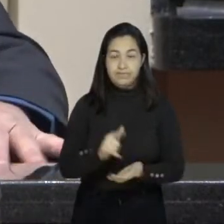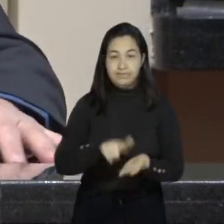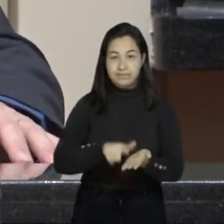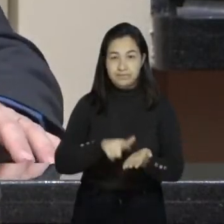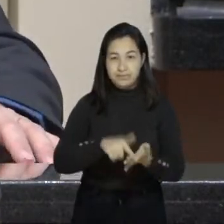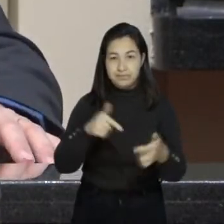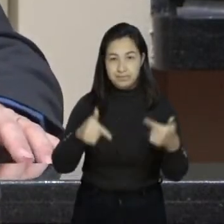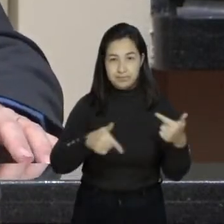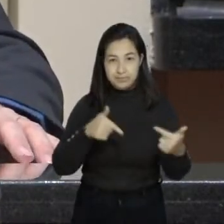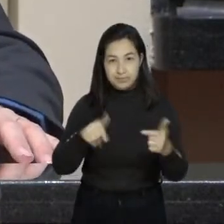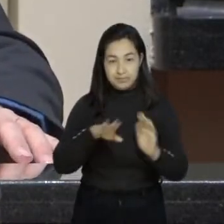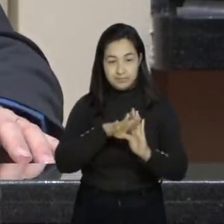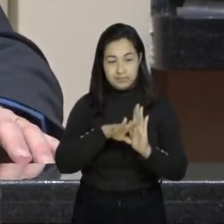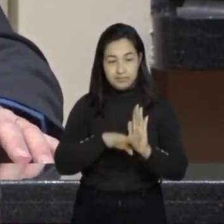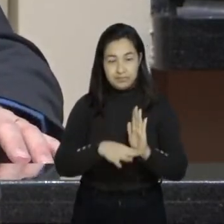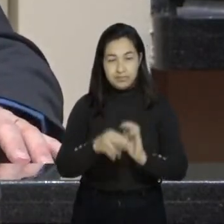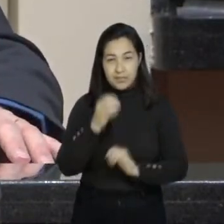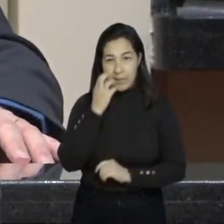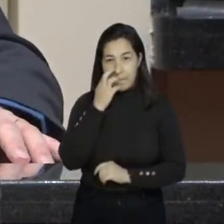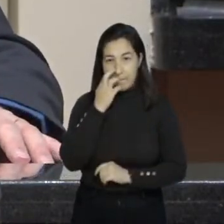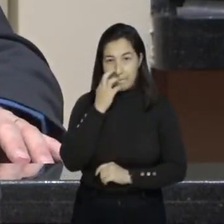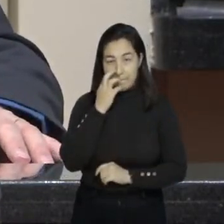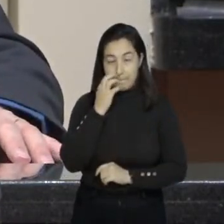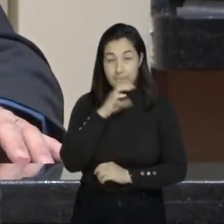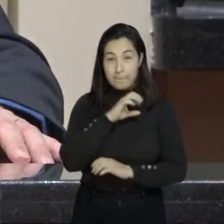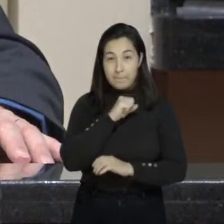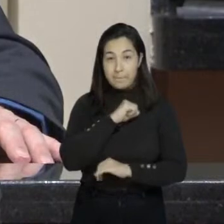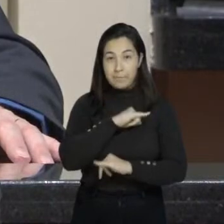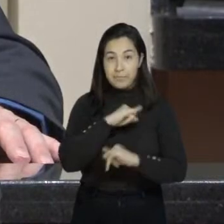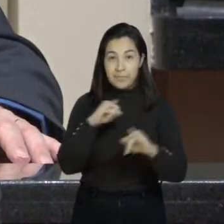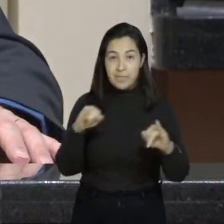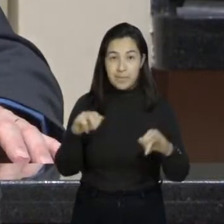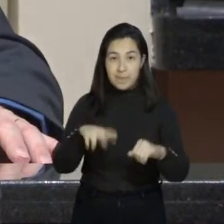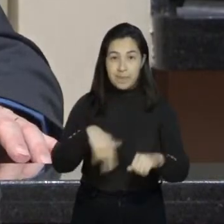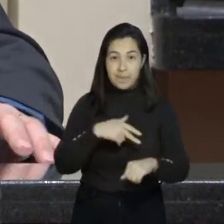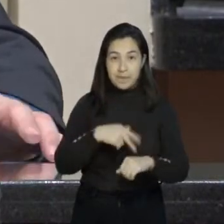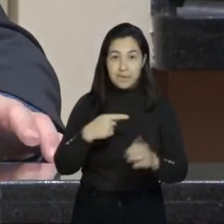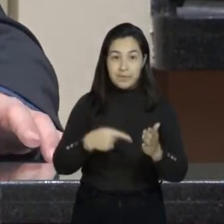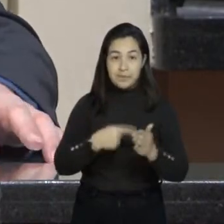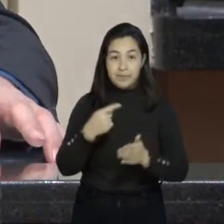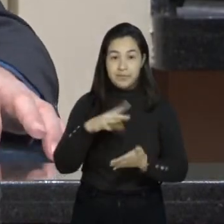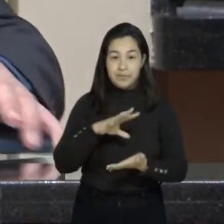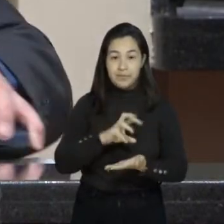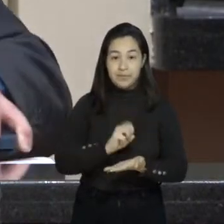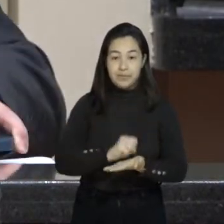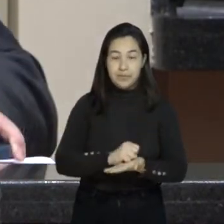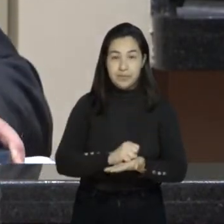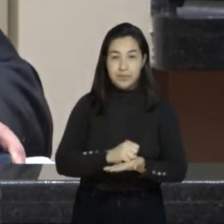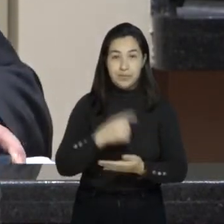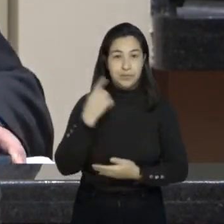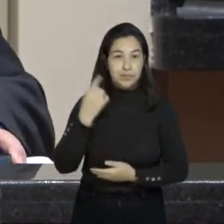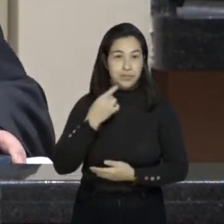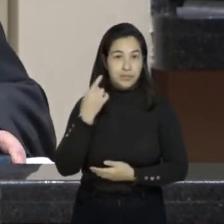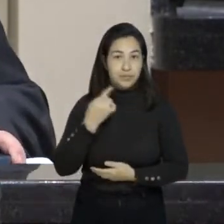expediente Breves Comunicações primeiro orador escrito deputado